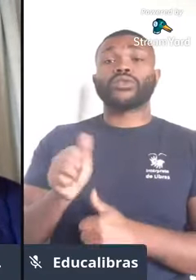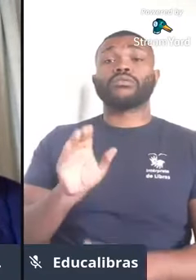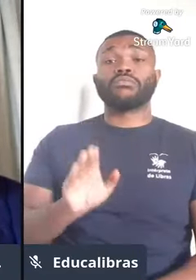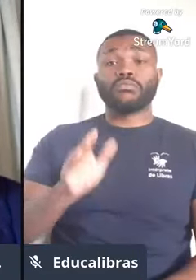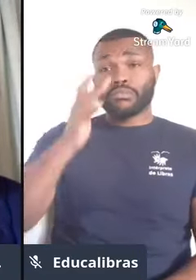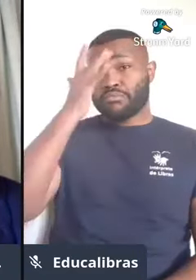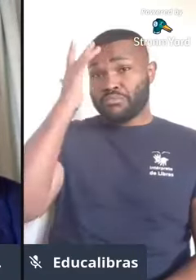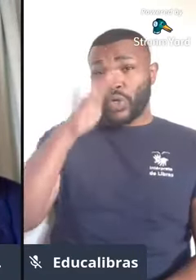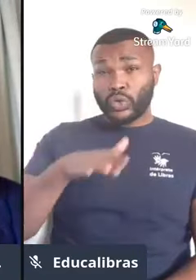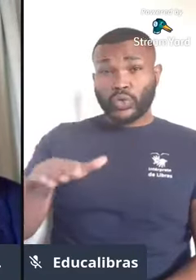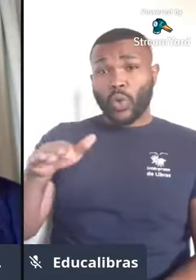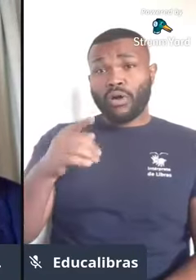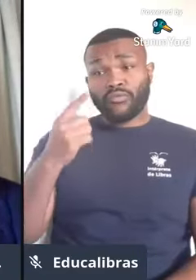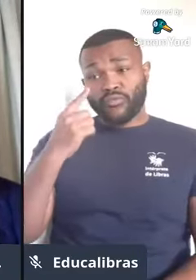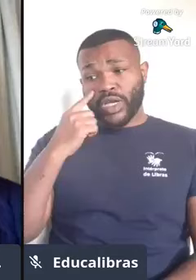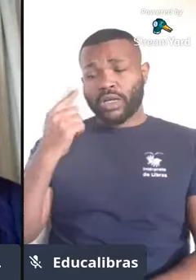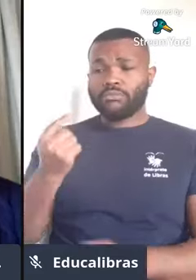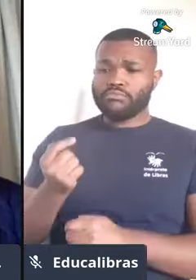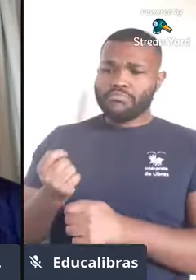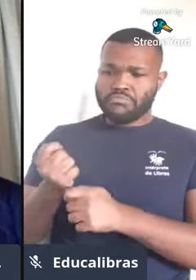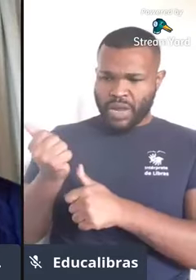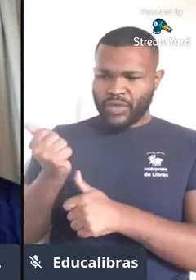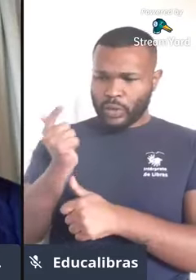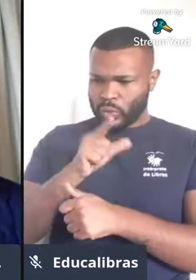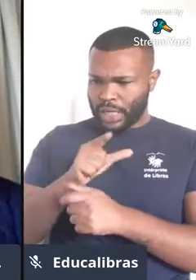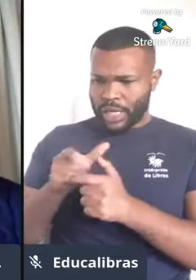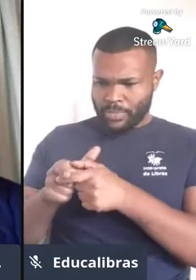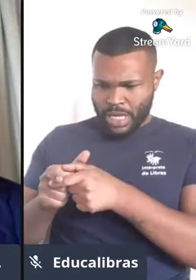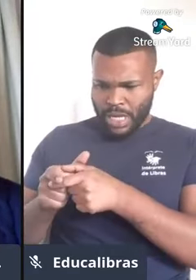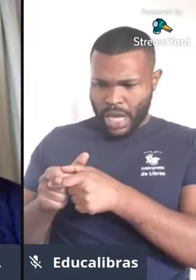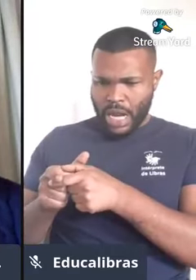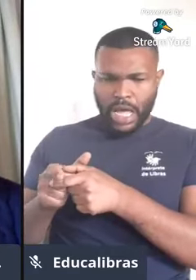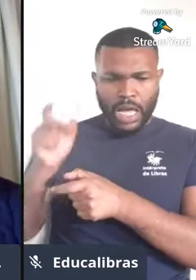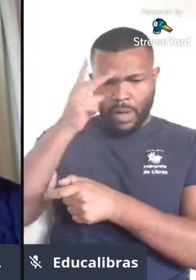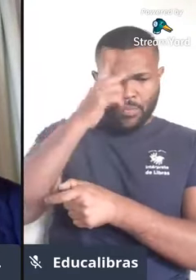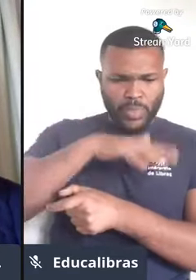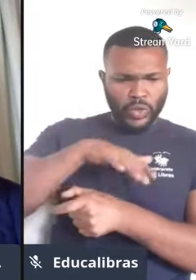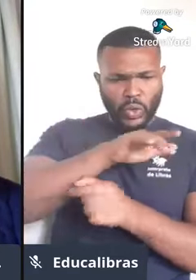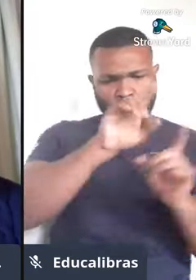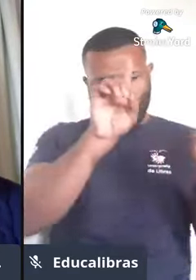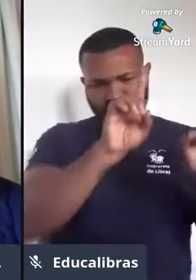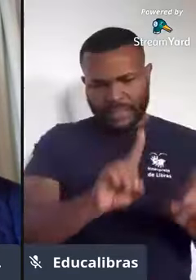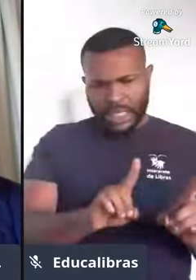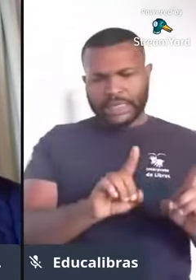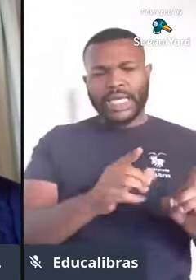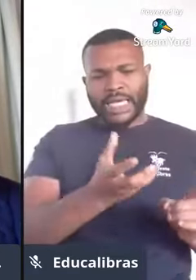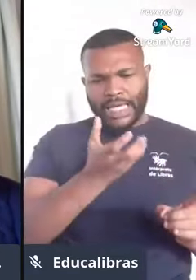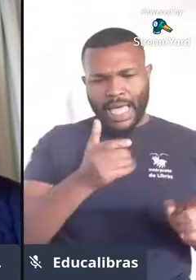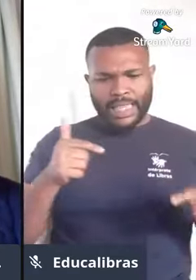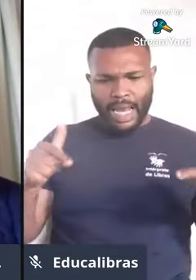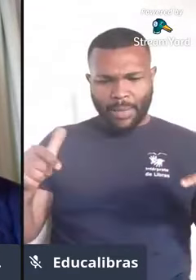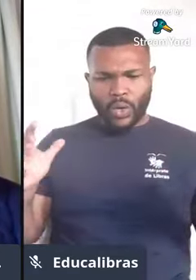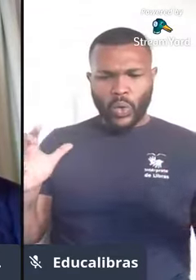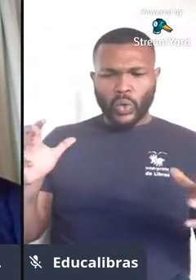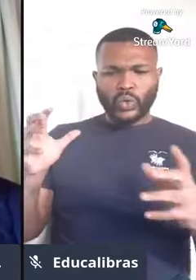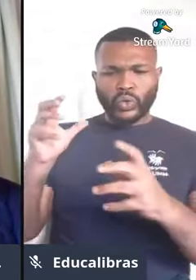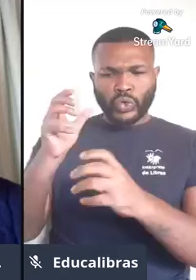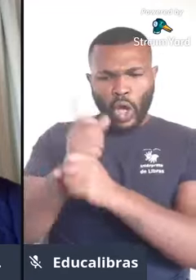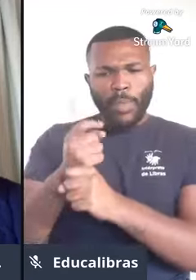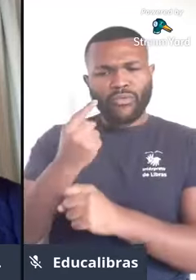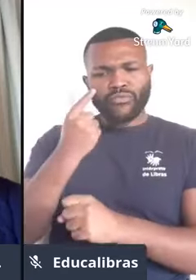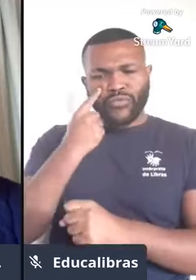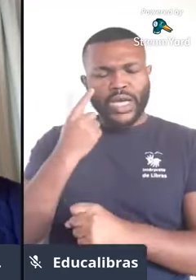benefício e o subtrairmos do total de pessoas com deficiência que buscam emprego, a gente vai ver que, ou do total de pessoas com